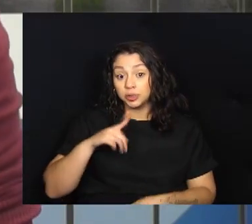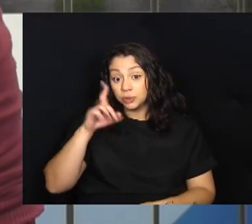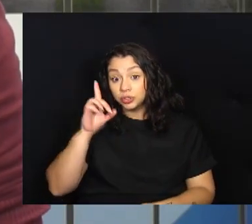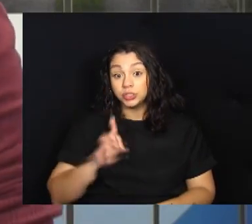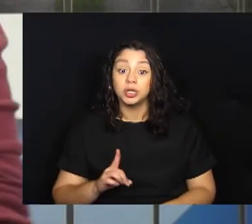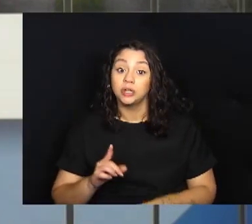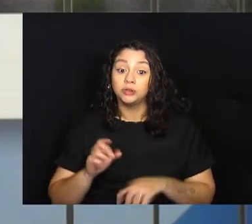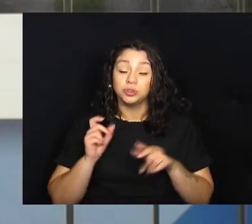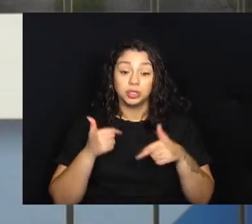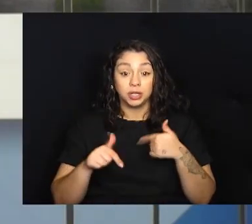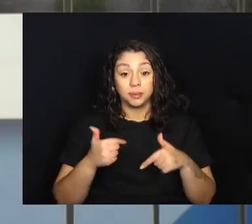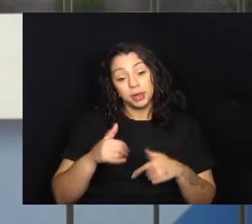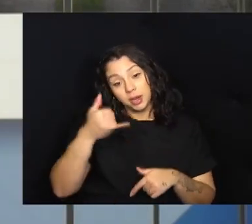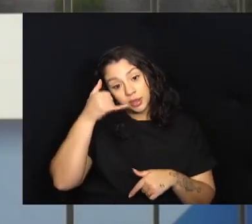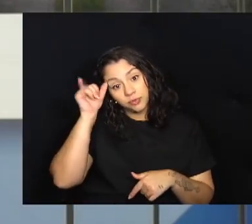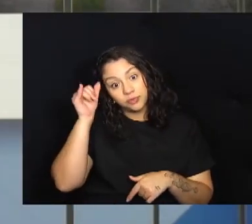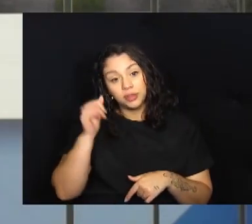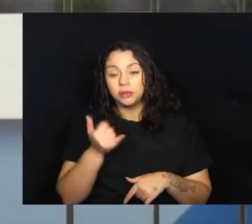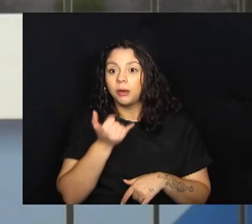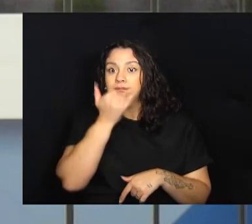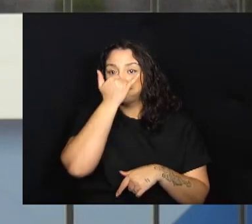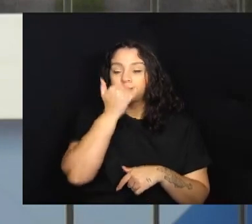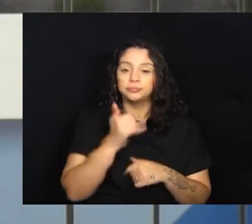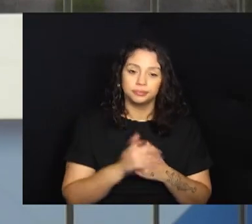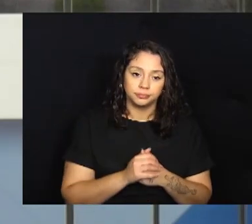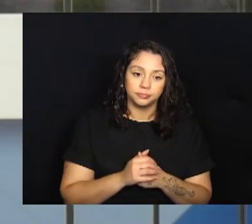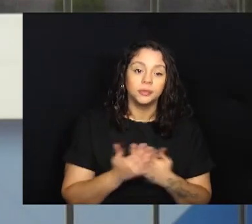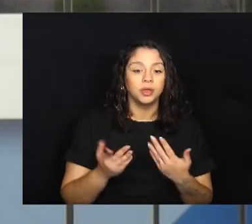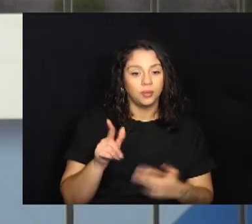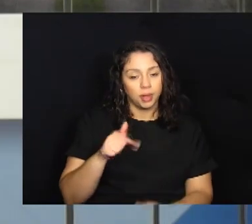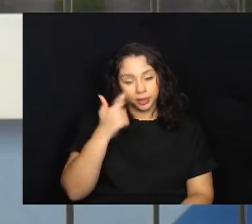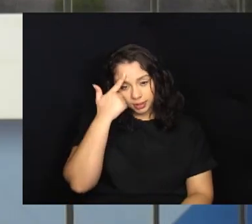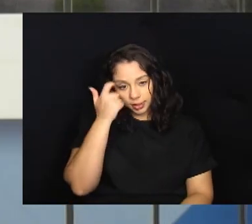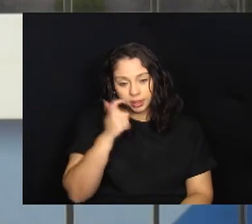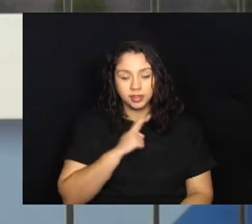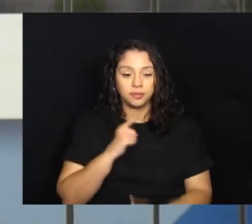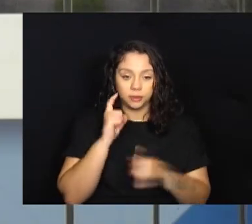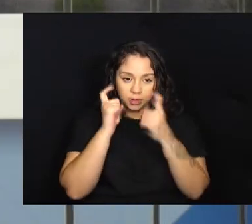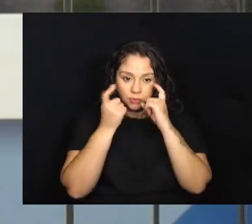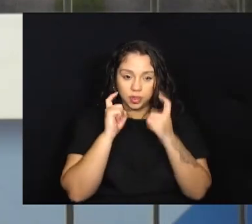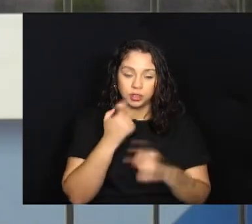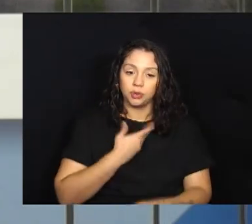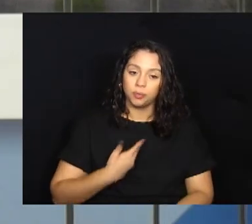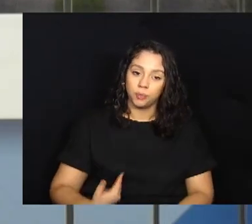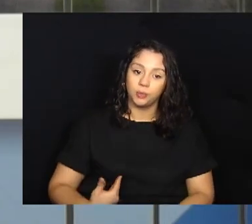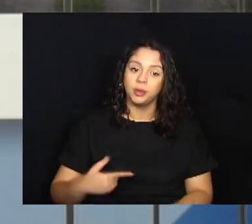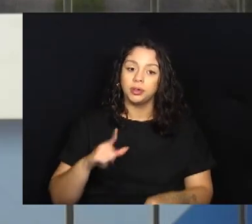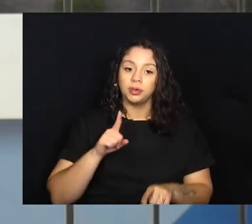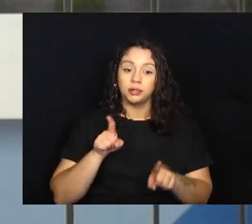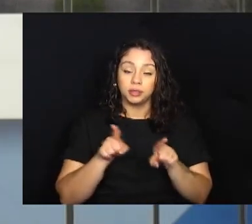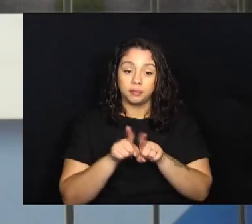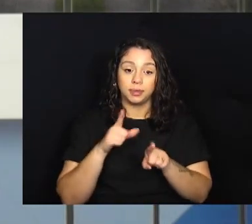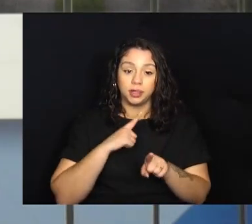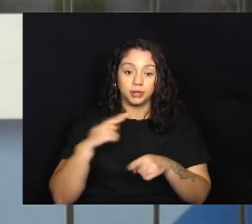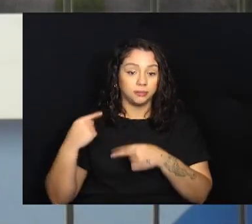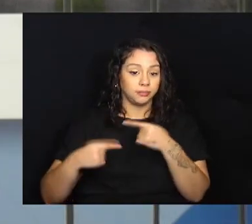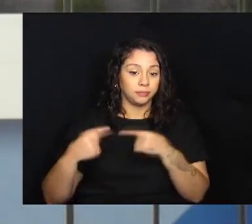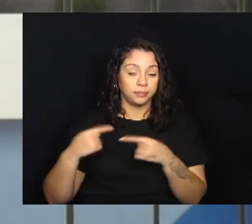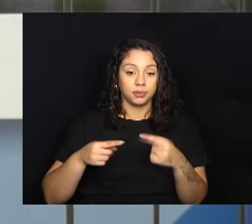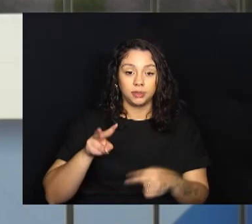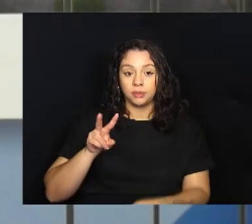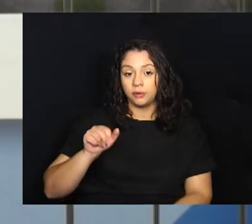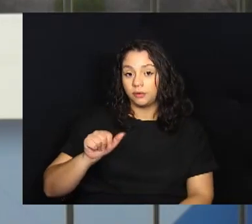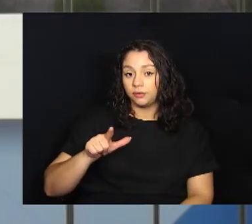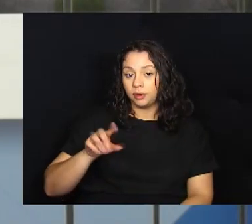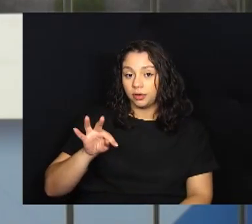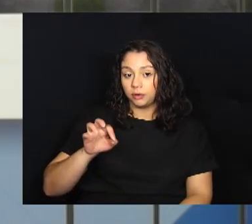arrebentar. É um pouco essa a ideia. Então, nós tivemos uma audiência pública, nós temos feito um dialogado com o Instituto Walter Lezer, que é